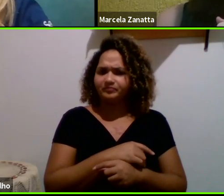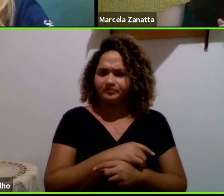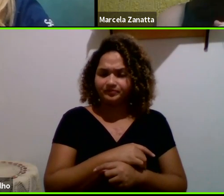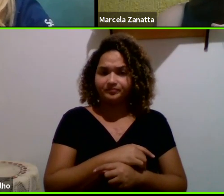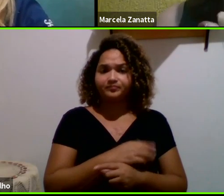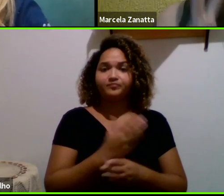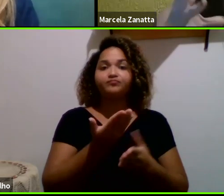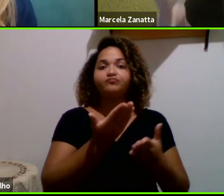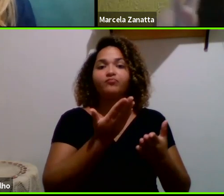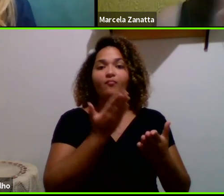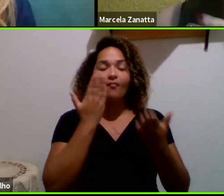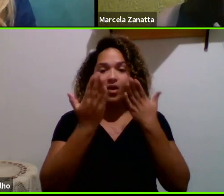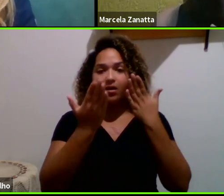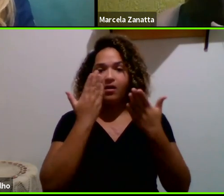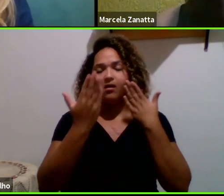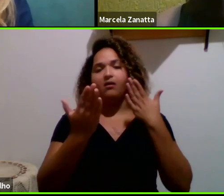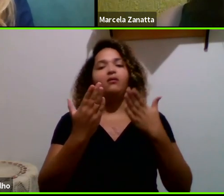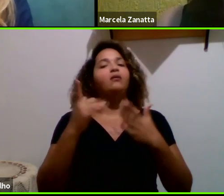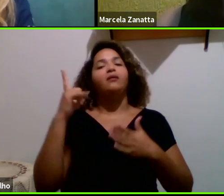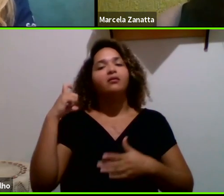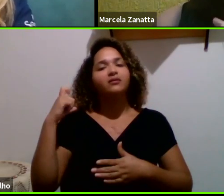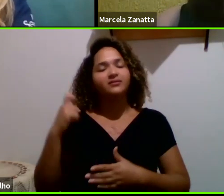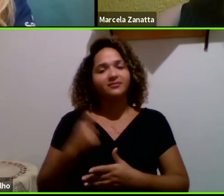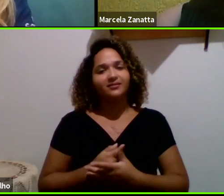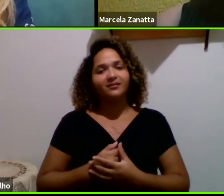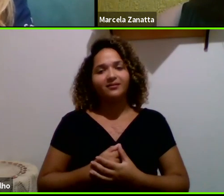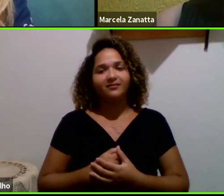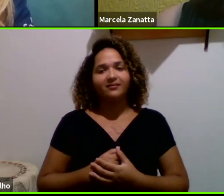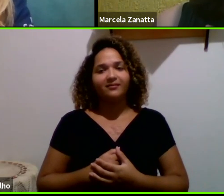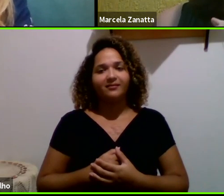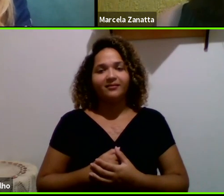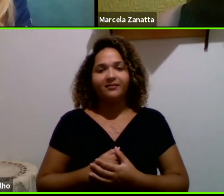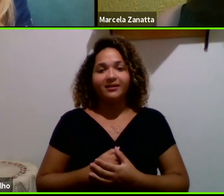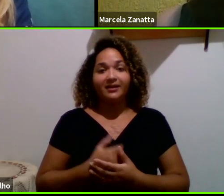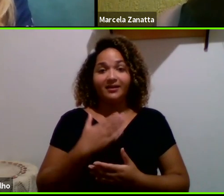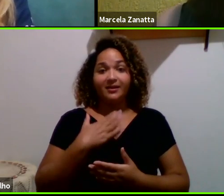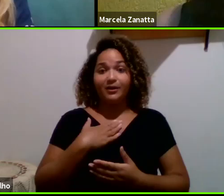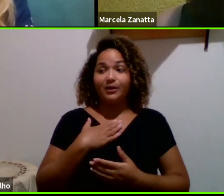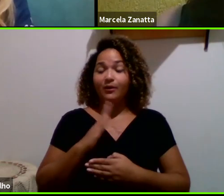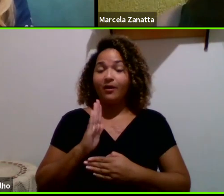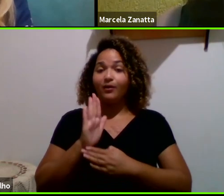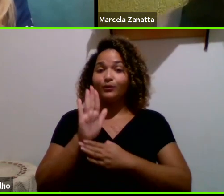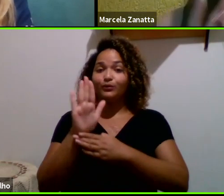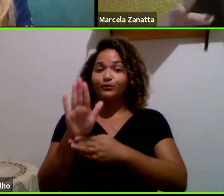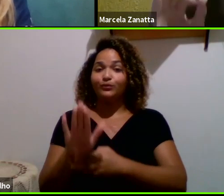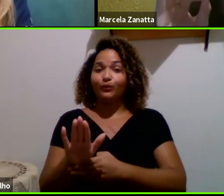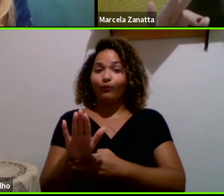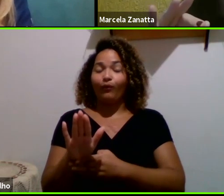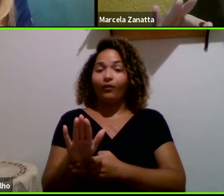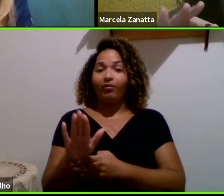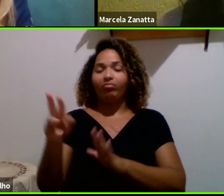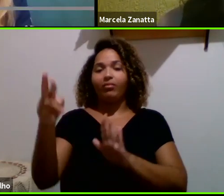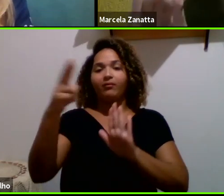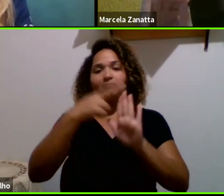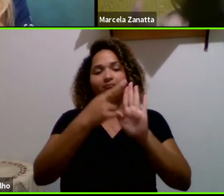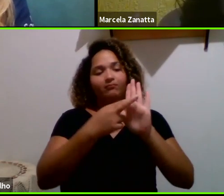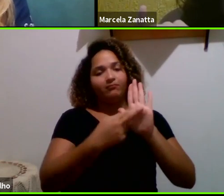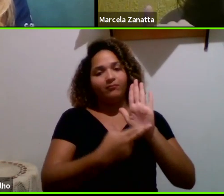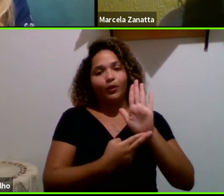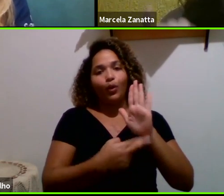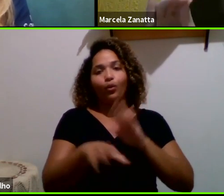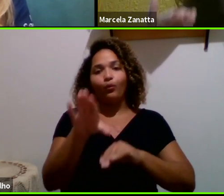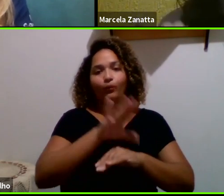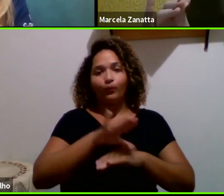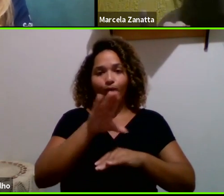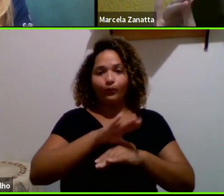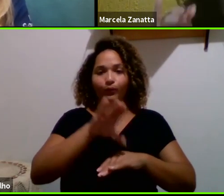eu pude, assim, eu tive a honra de poder participar da formulação desse novo curso de pós-graduação oferecido pelo Senac, que é um